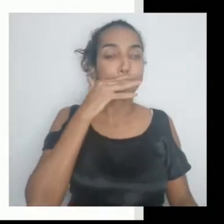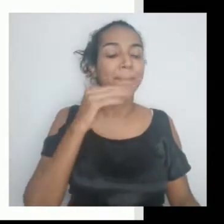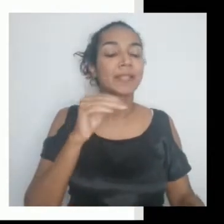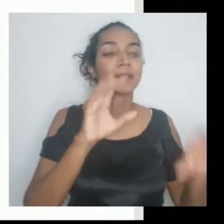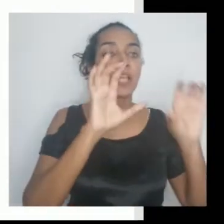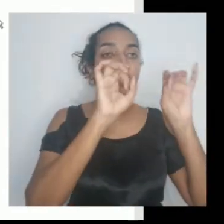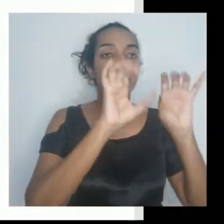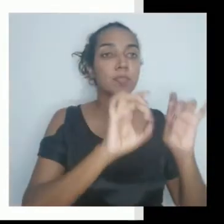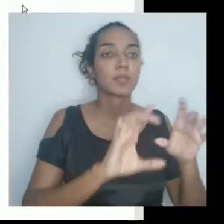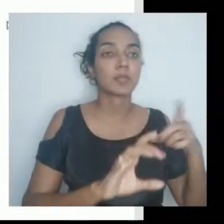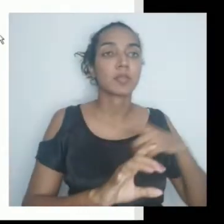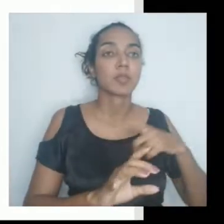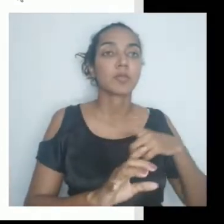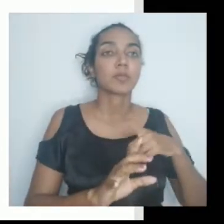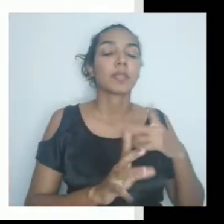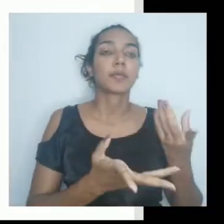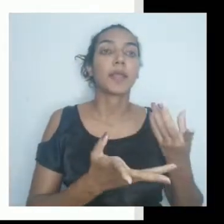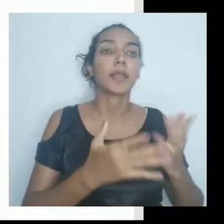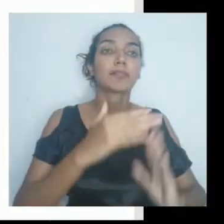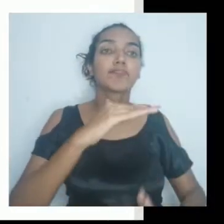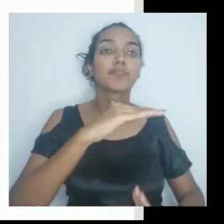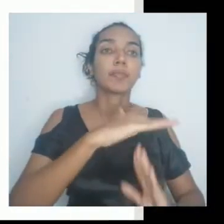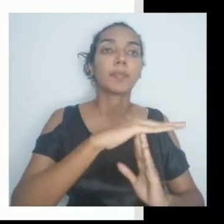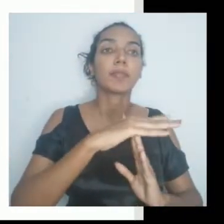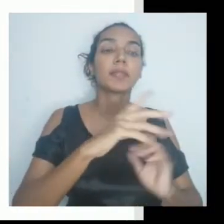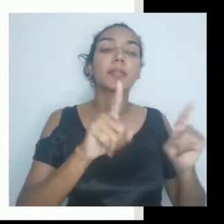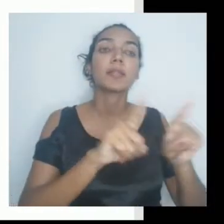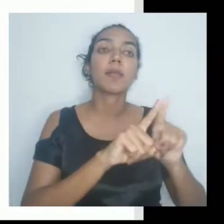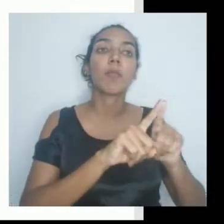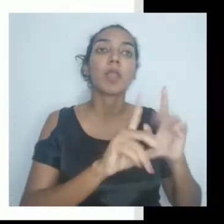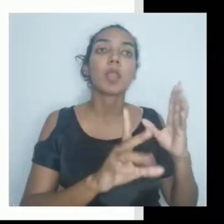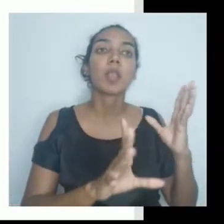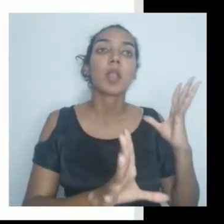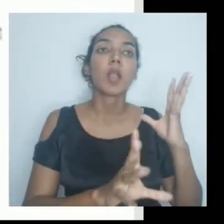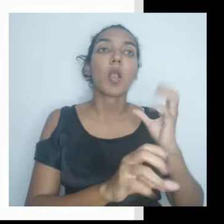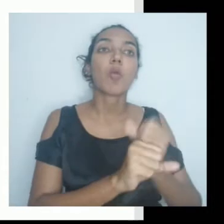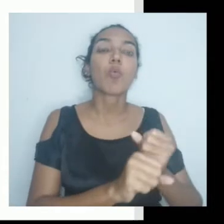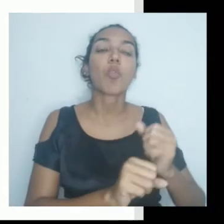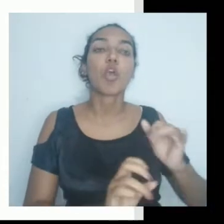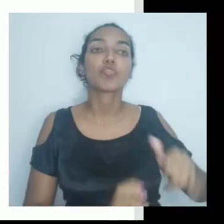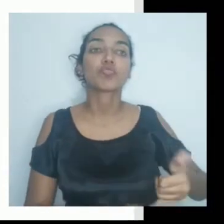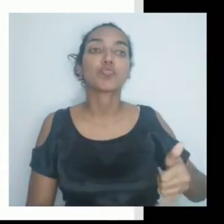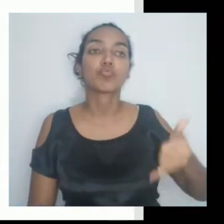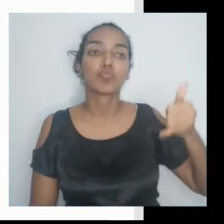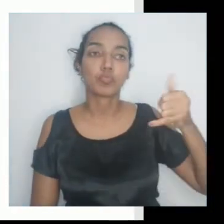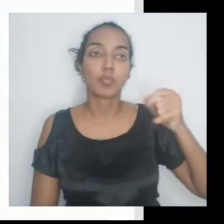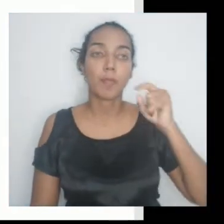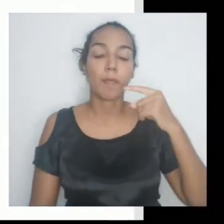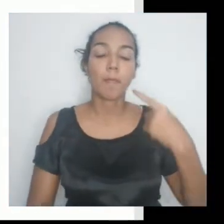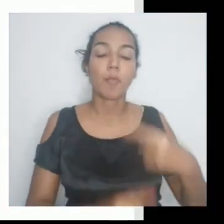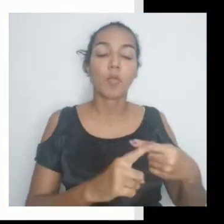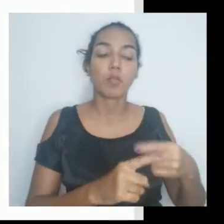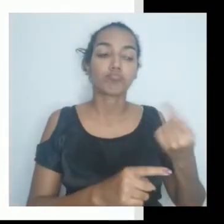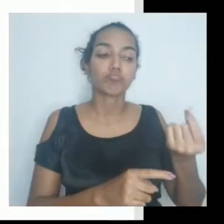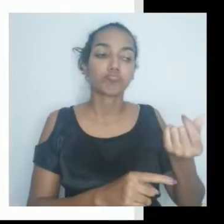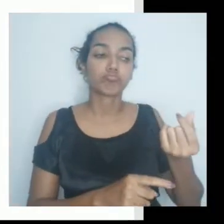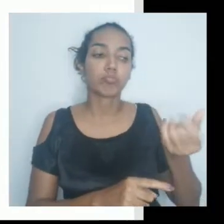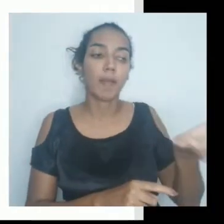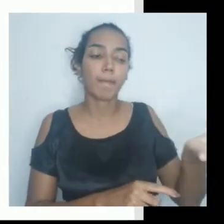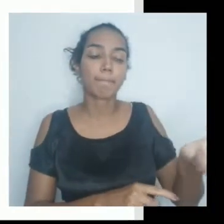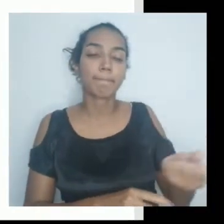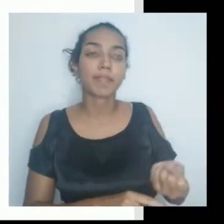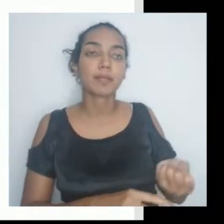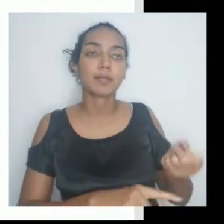juros da conta especial debita o quanto você está devendo. Então, você está devendo ao banco, o banco está com saldo negativo e ele vai lhe